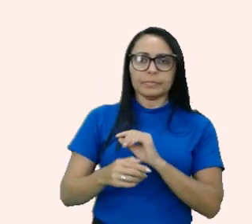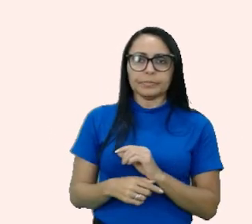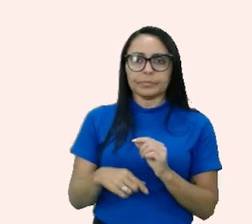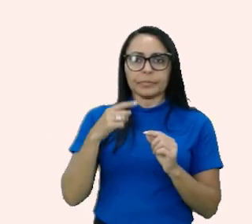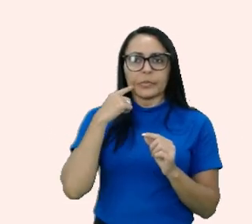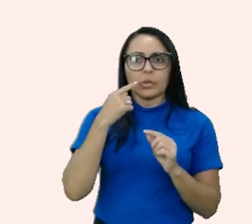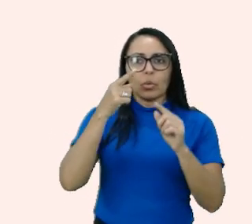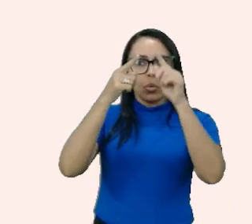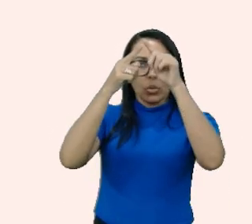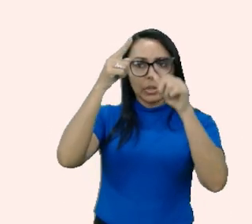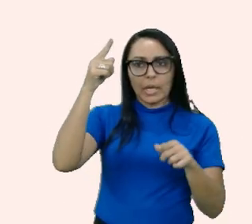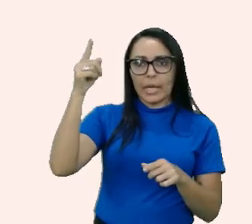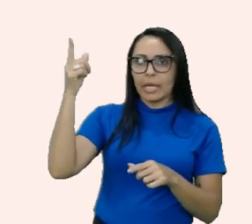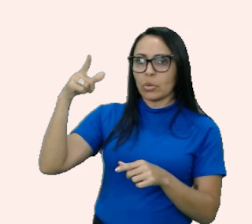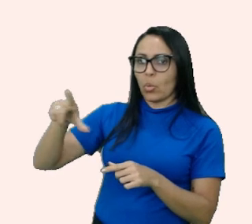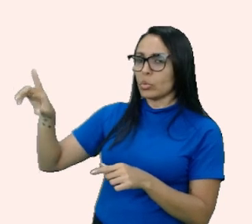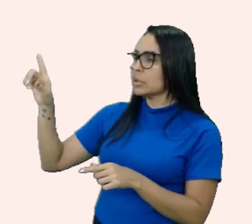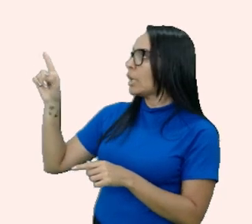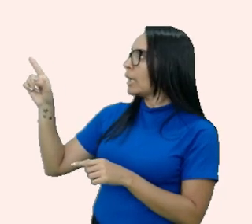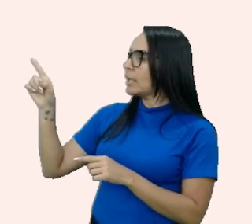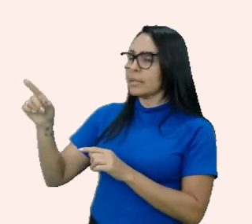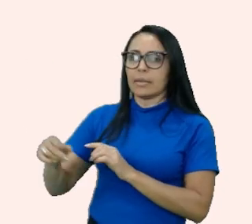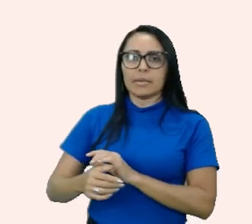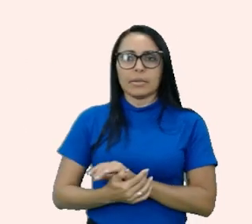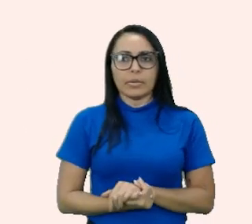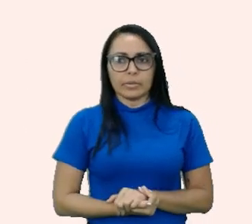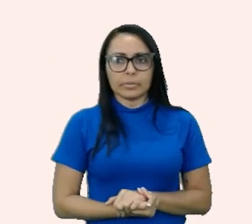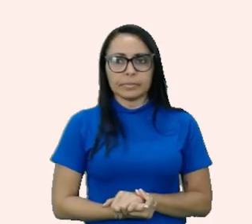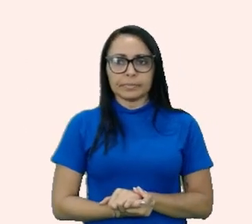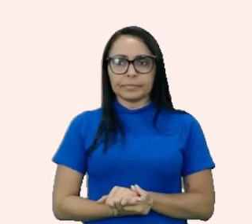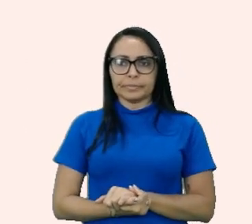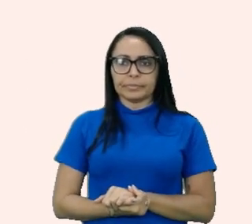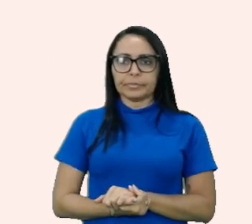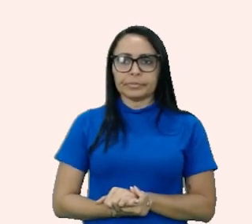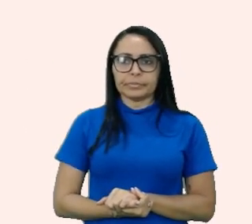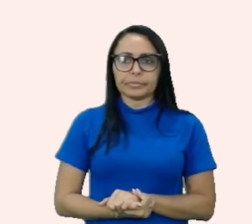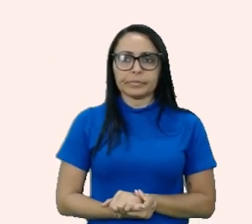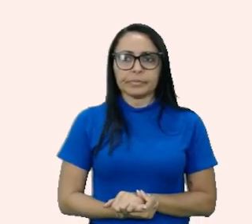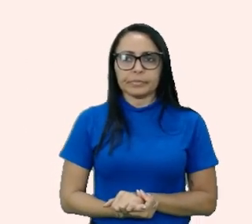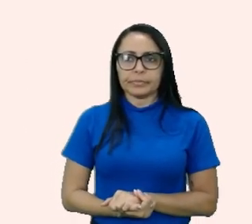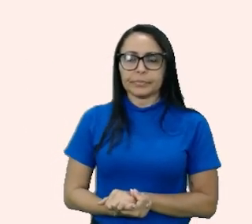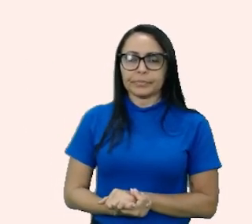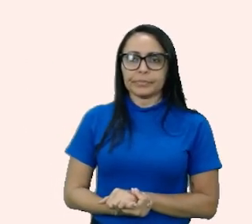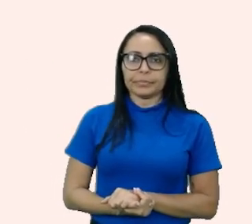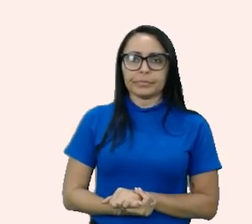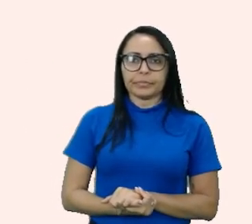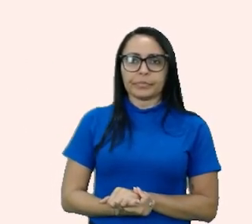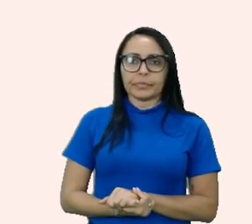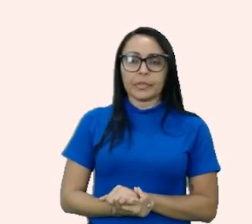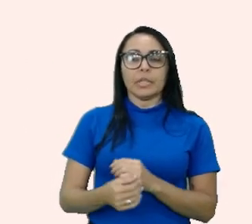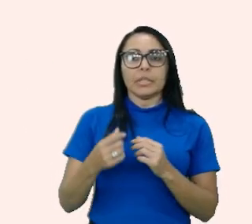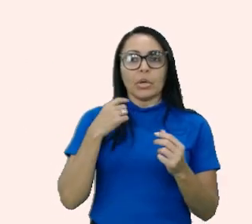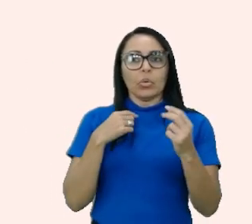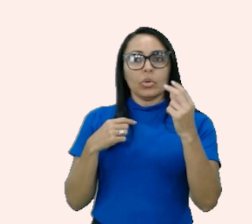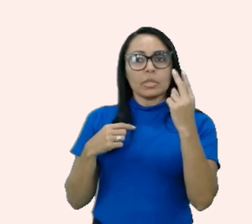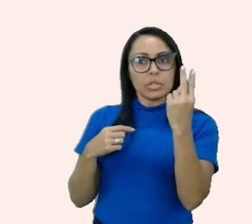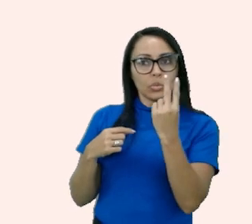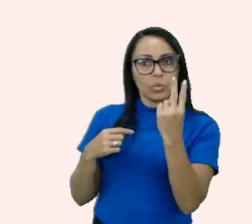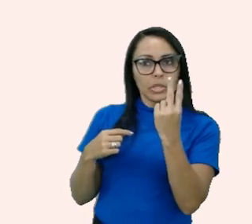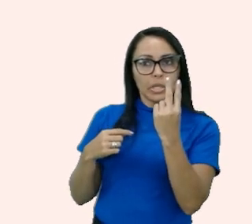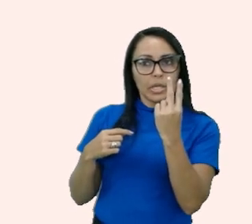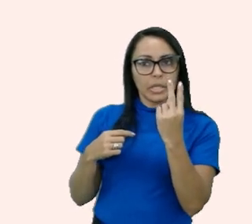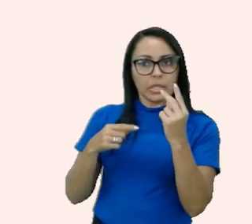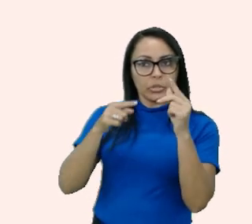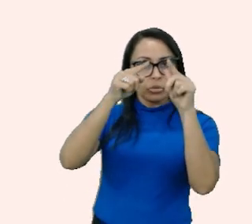outra reta transversal, as 3 paralelas. Olha que legal. Então, se duas retas estão